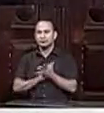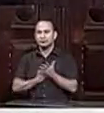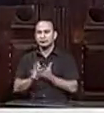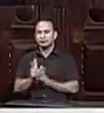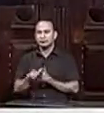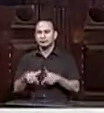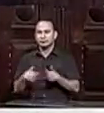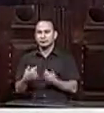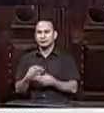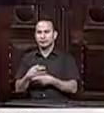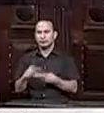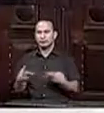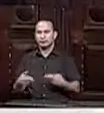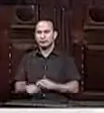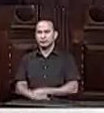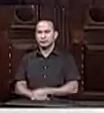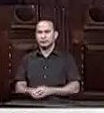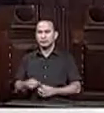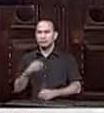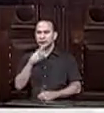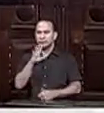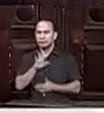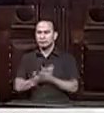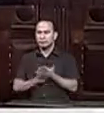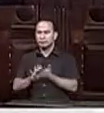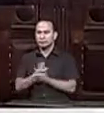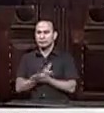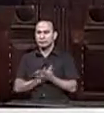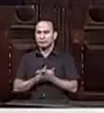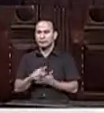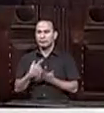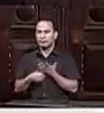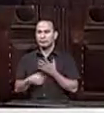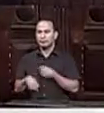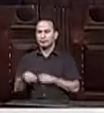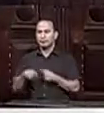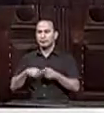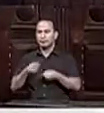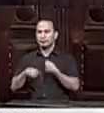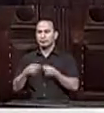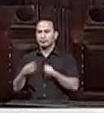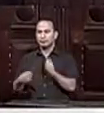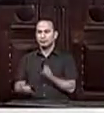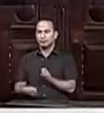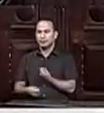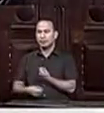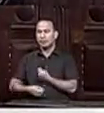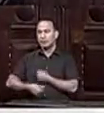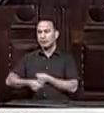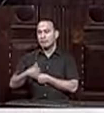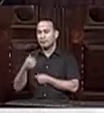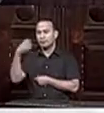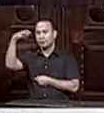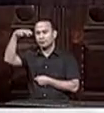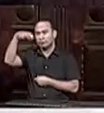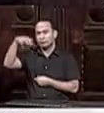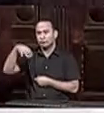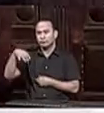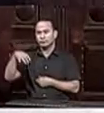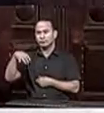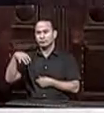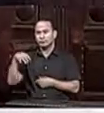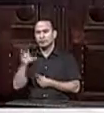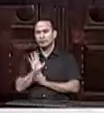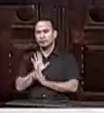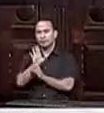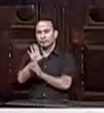conservação, não conhece nada do que seja a máquina administrativa, na primeira chuva se